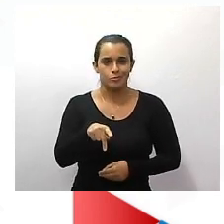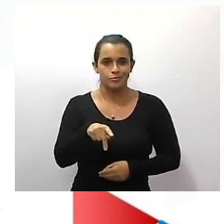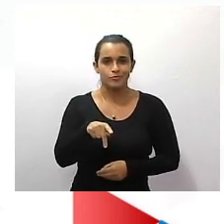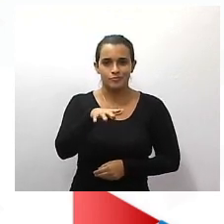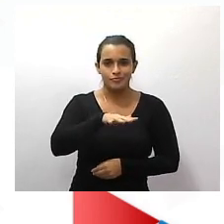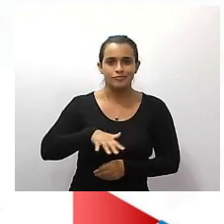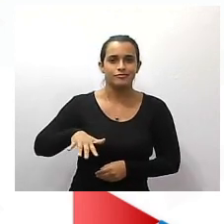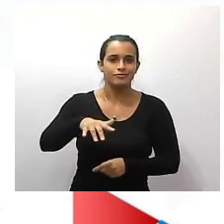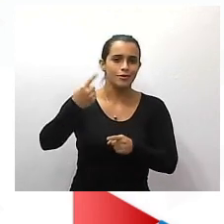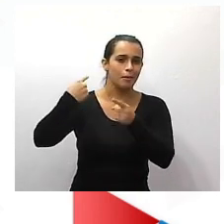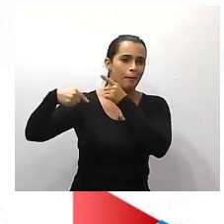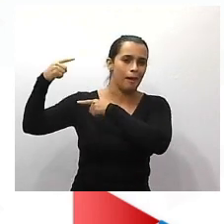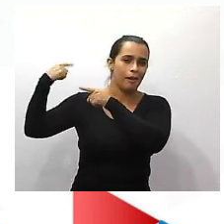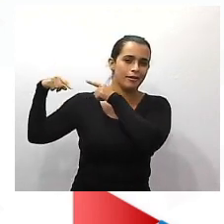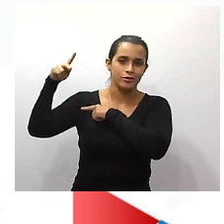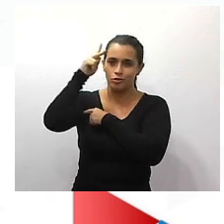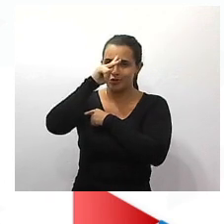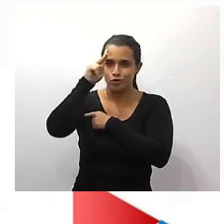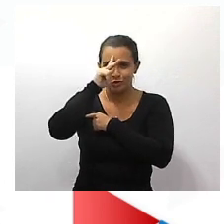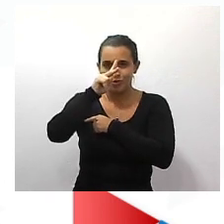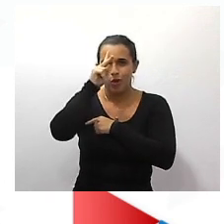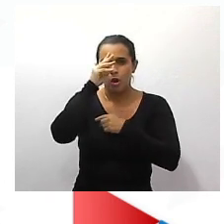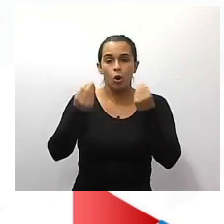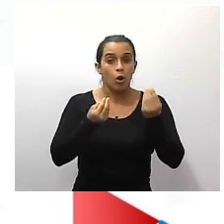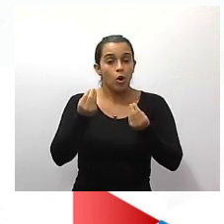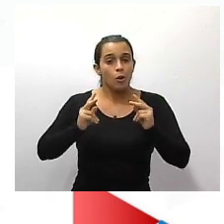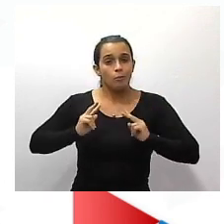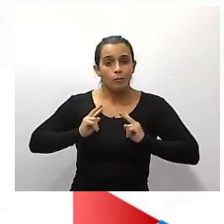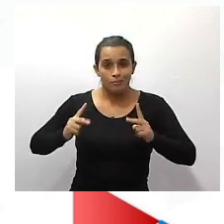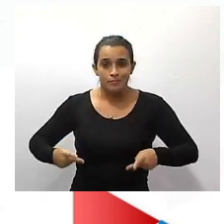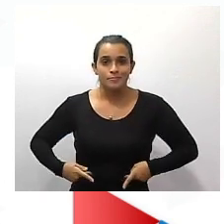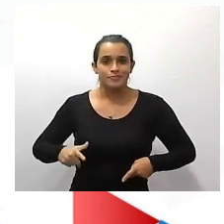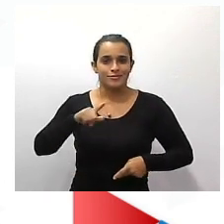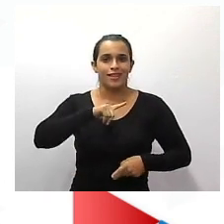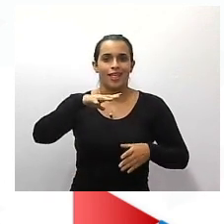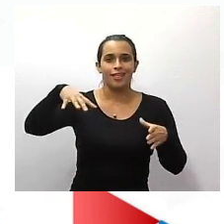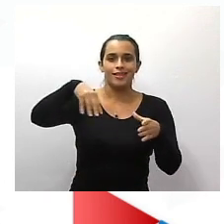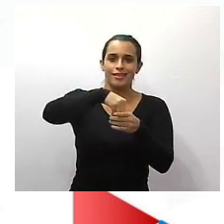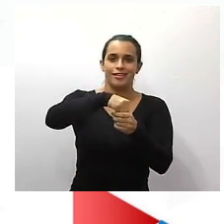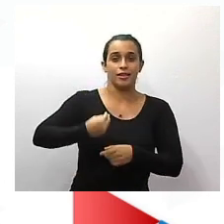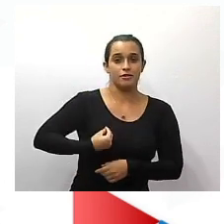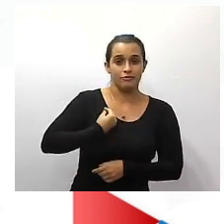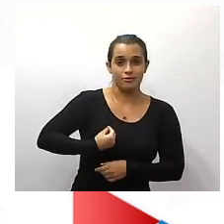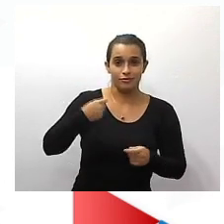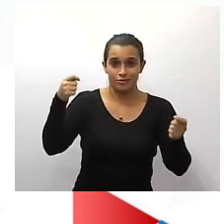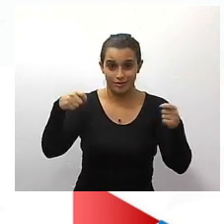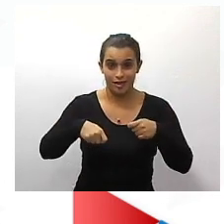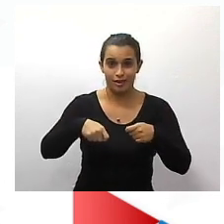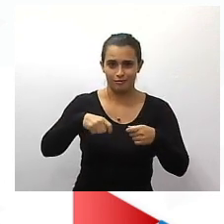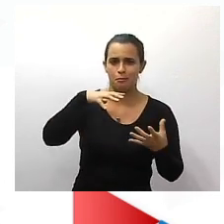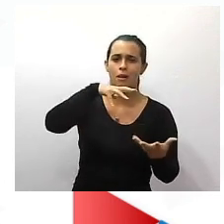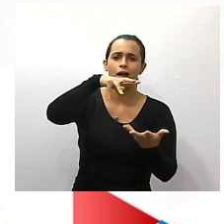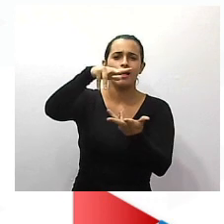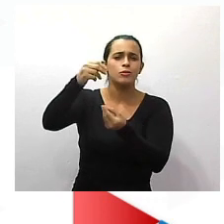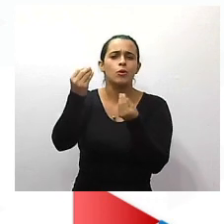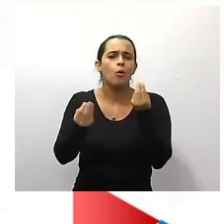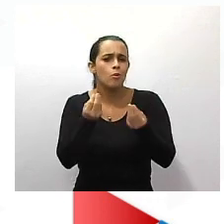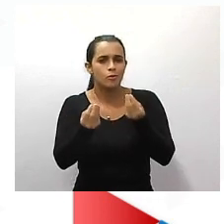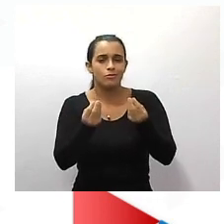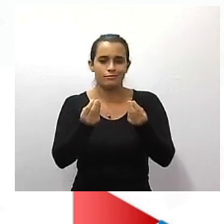pessoa novata, maravilhosa, a Débora, tá aí no cantinho, ó, ao vivo para vocês, tá bom? E outra coisa, quem está conosco hoje não